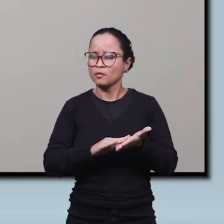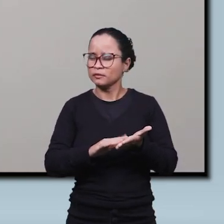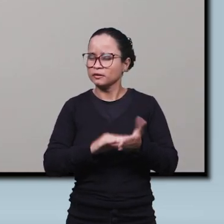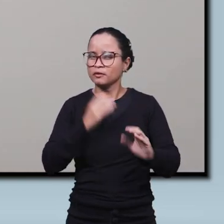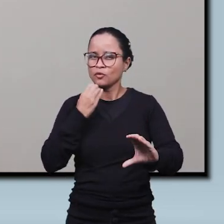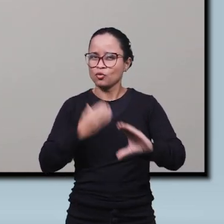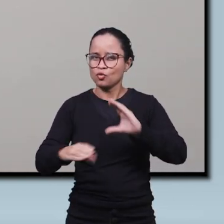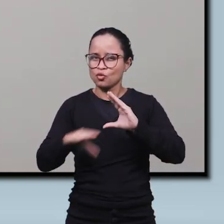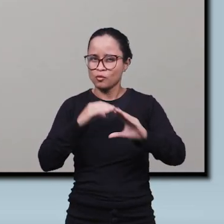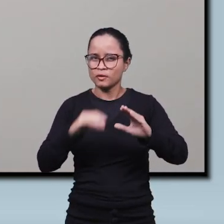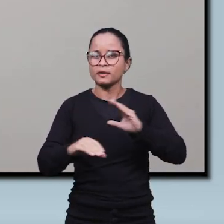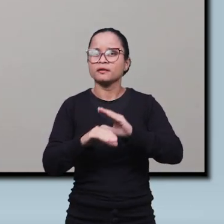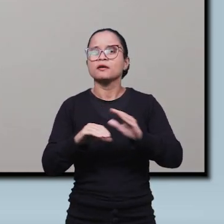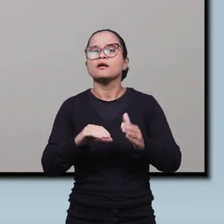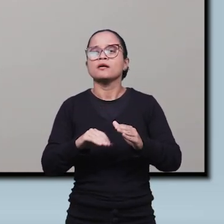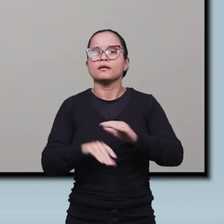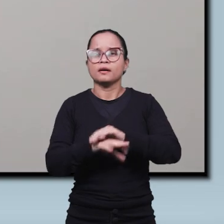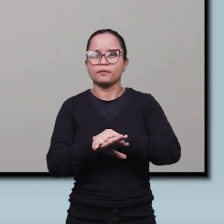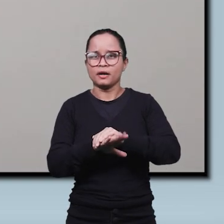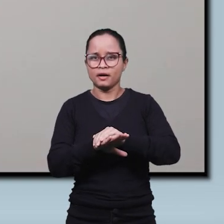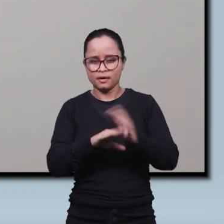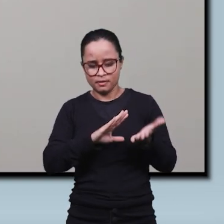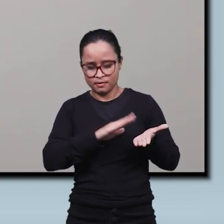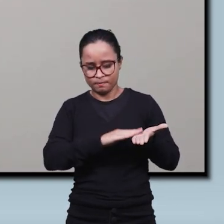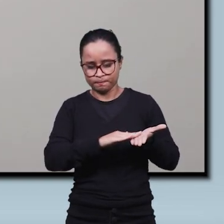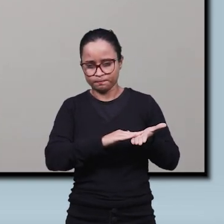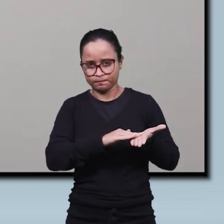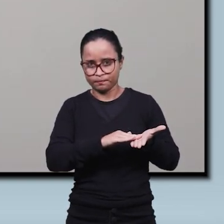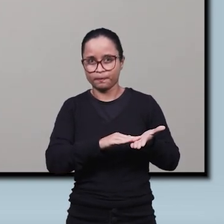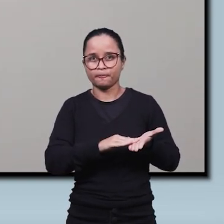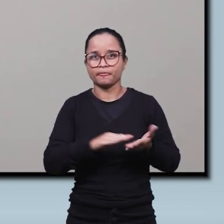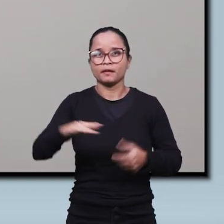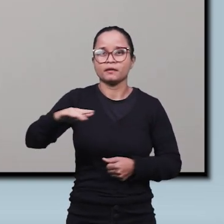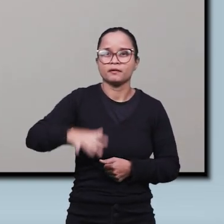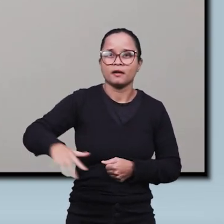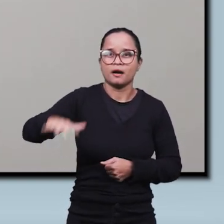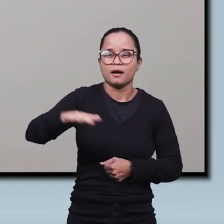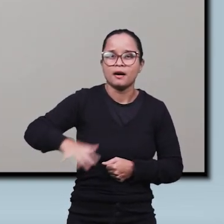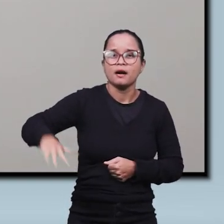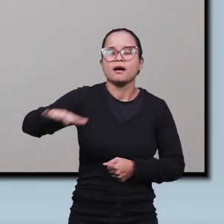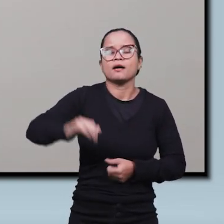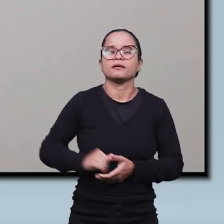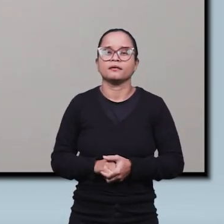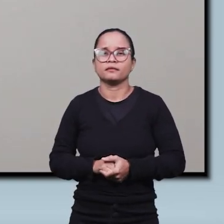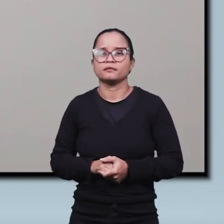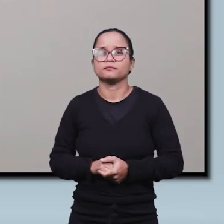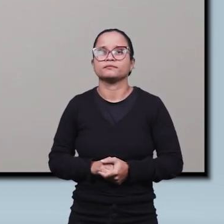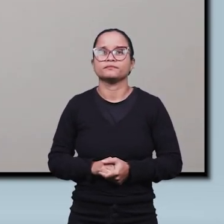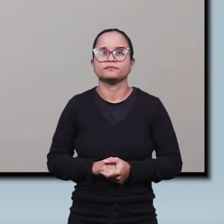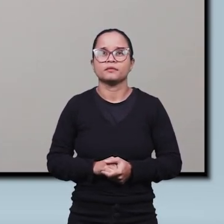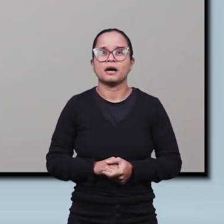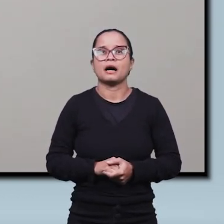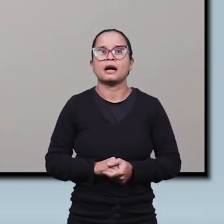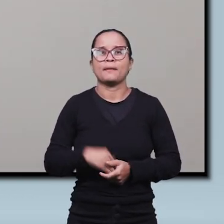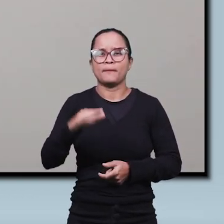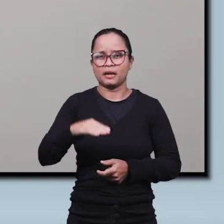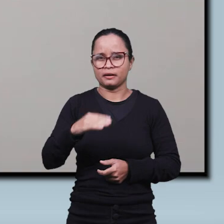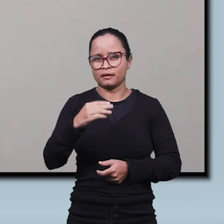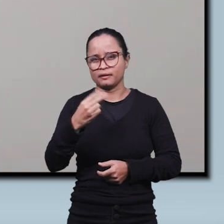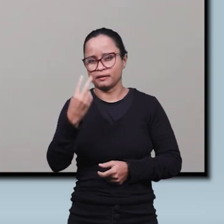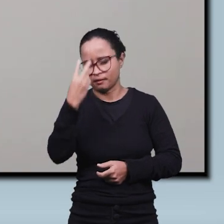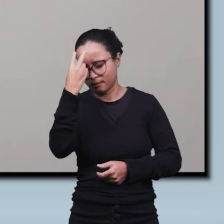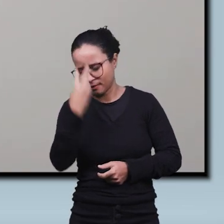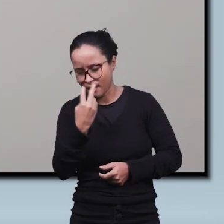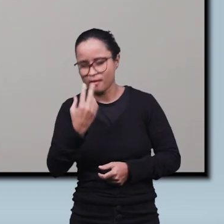favorecer esse conhecimento de área, de ambiente, né? Para quem é cego, para quem